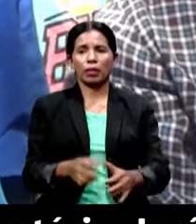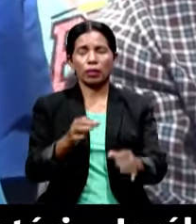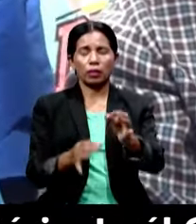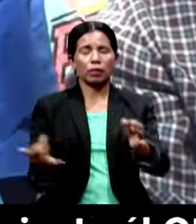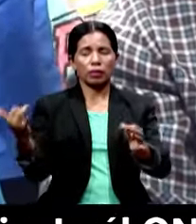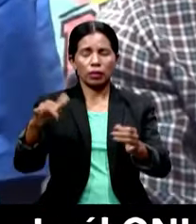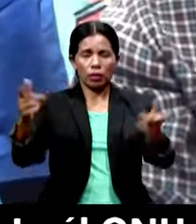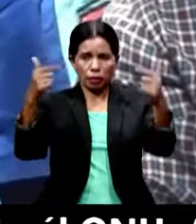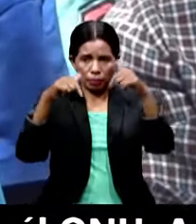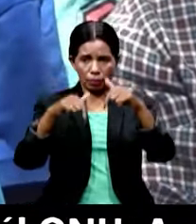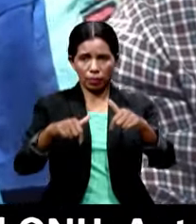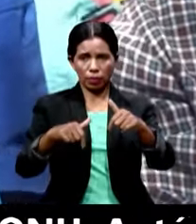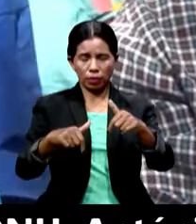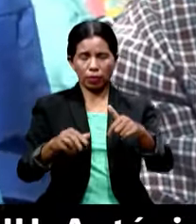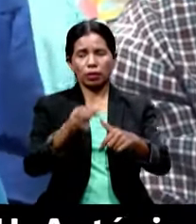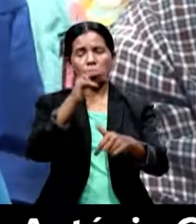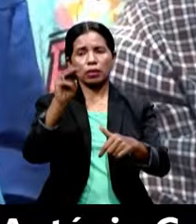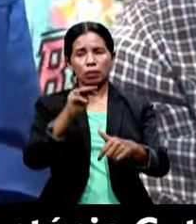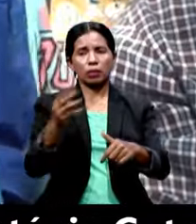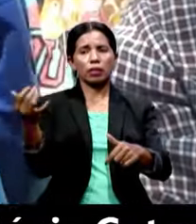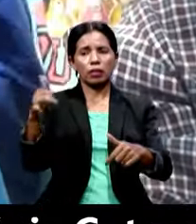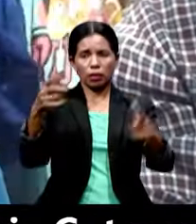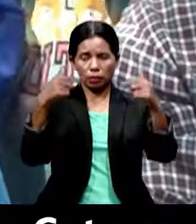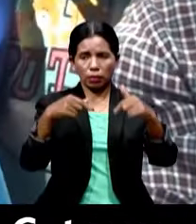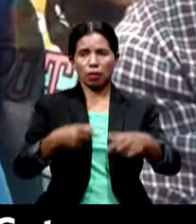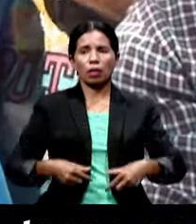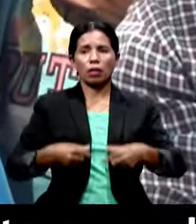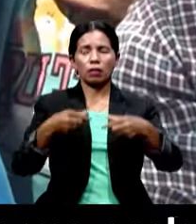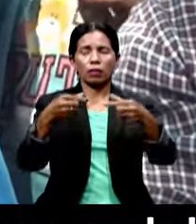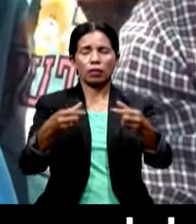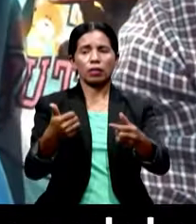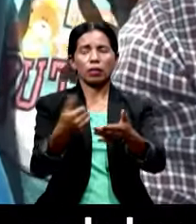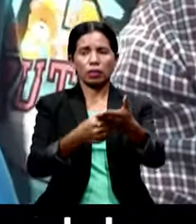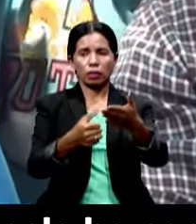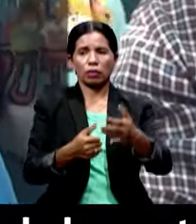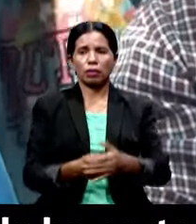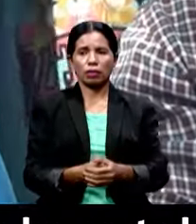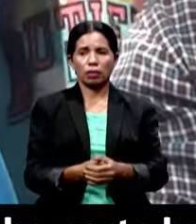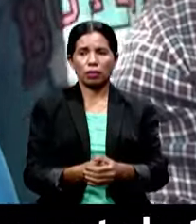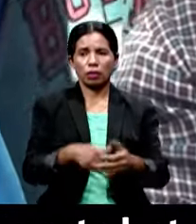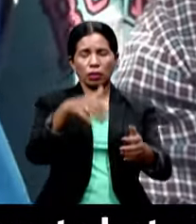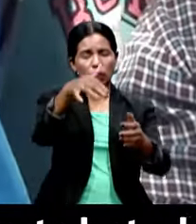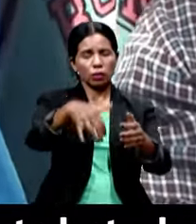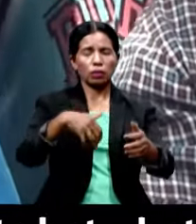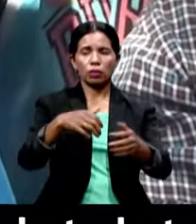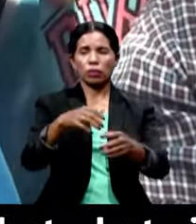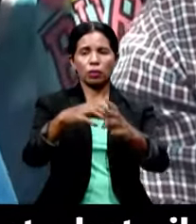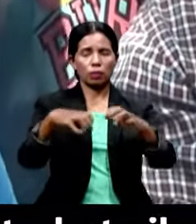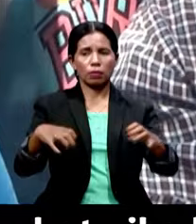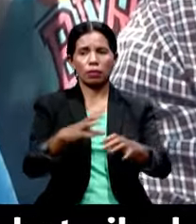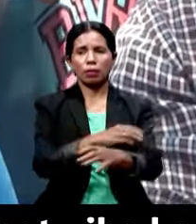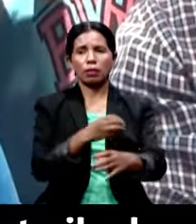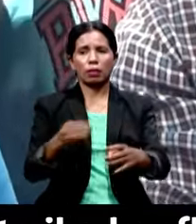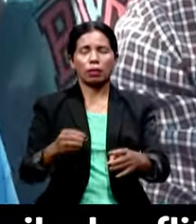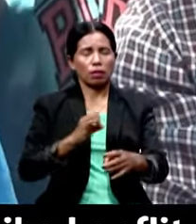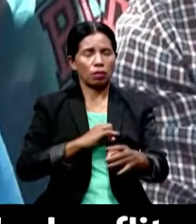mai segunda se retun mai a foi escrever se retun de sobu musab la khohi ek sapat ur ba khu